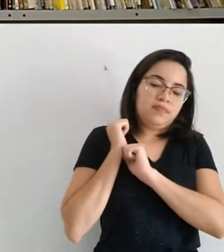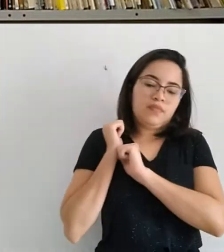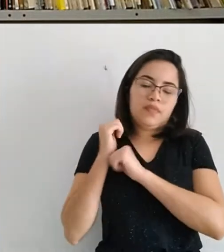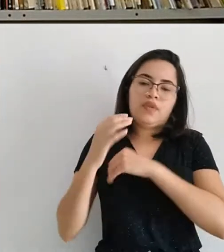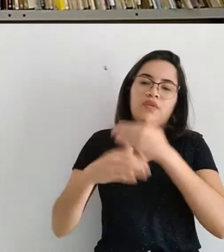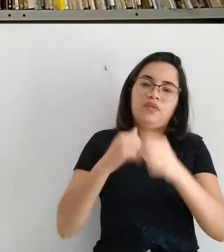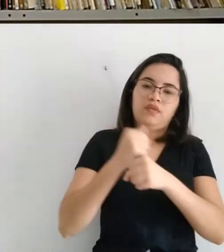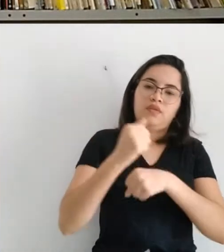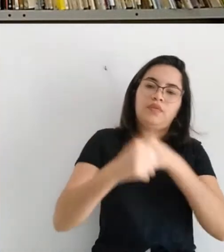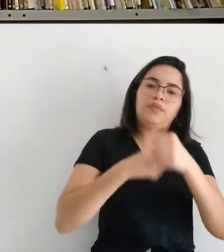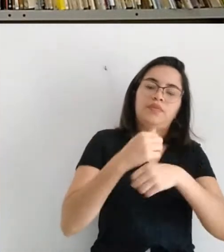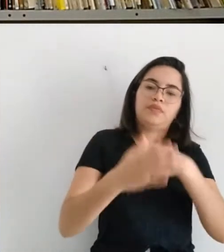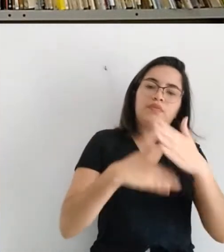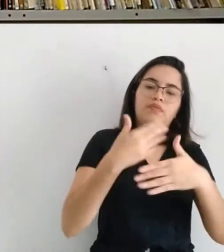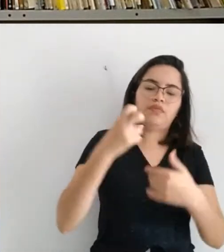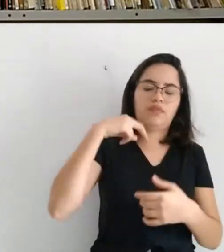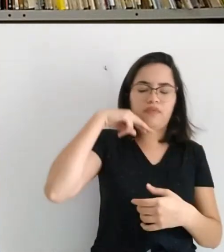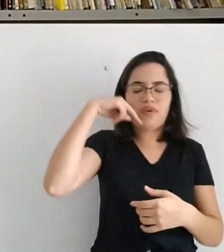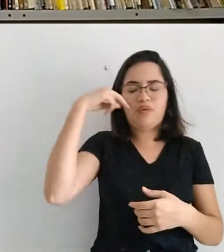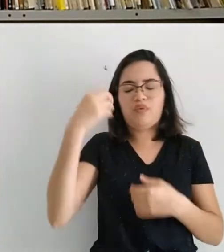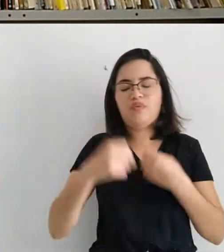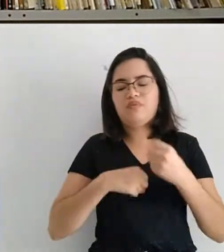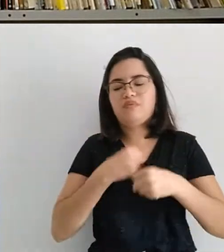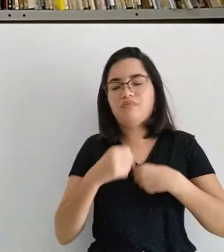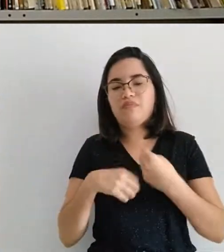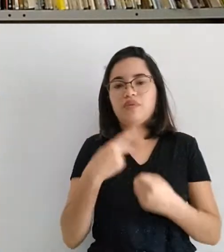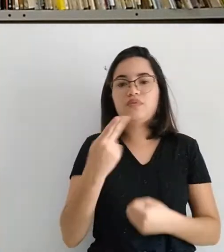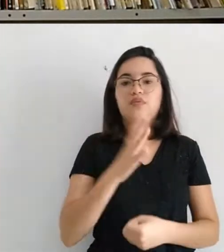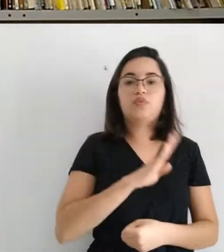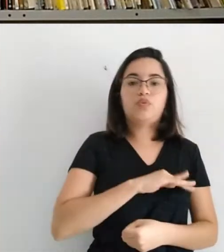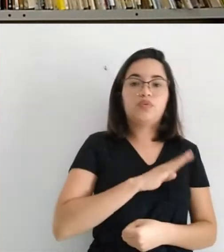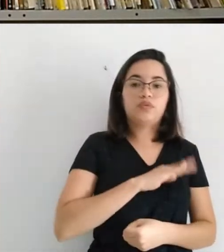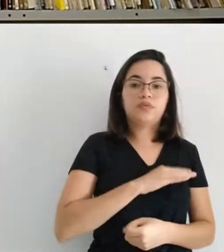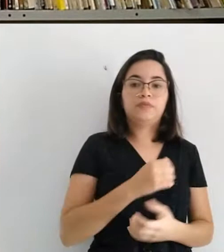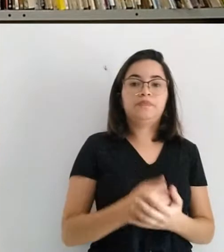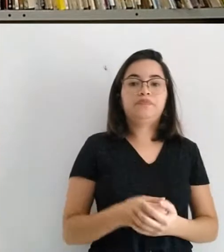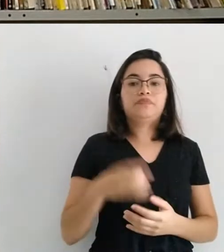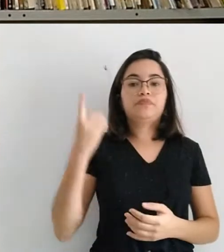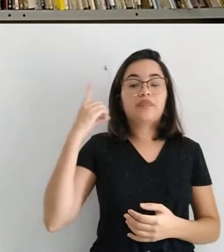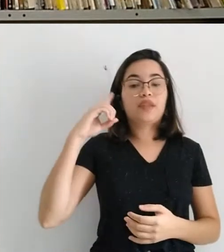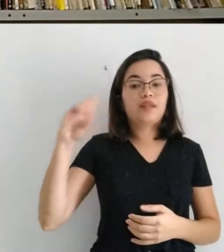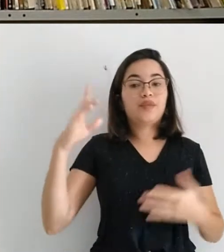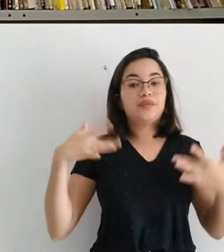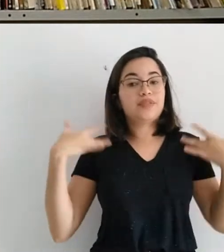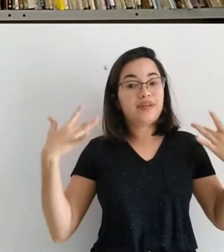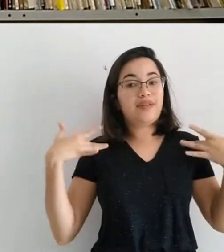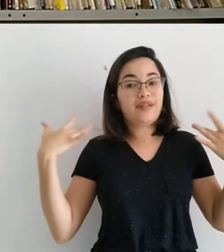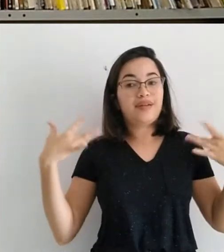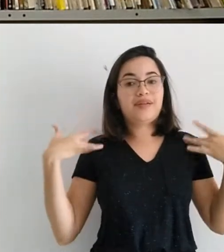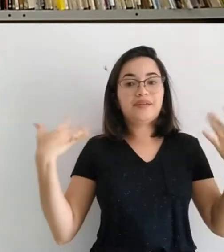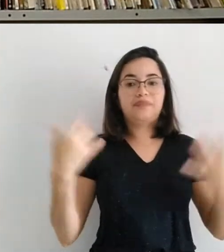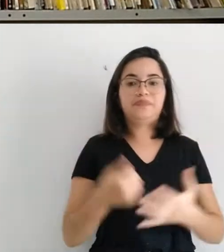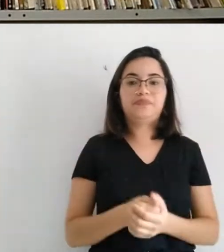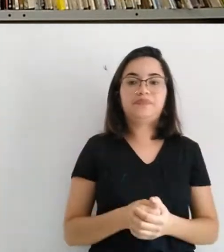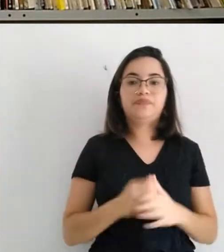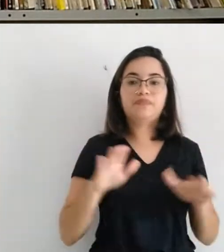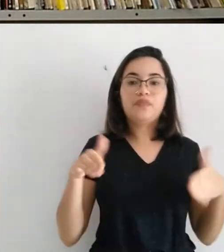com vergonha ou com mágoas em seu coração. Deus se alegra quando